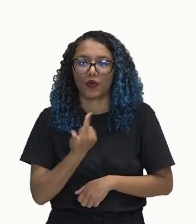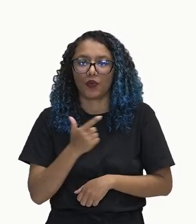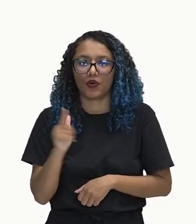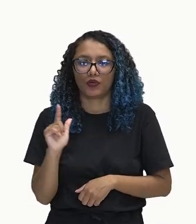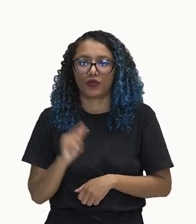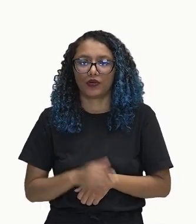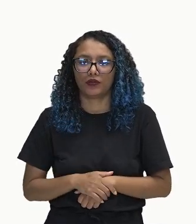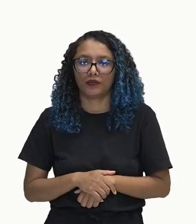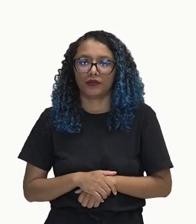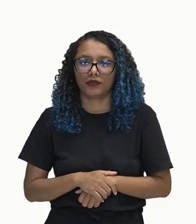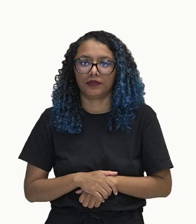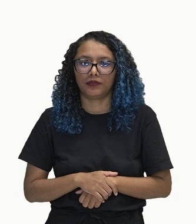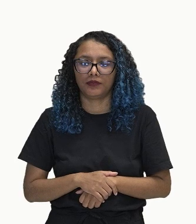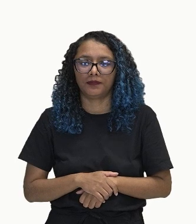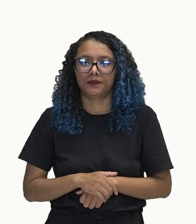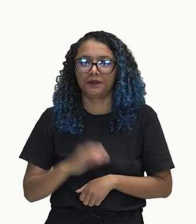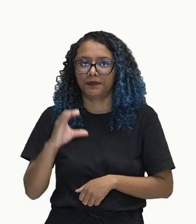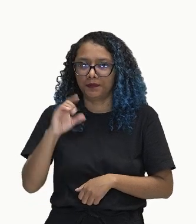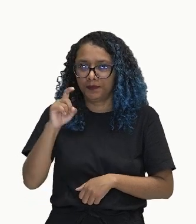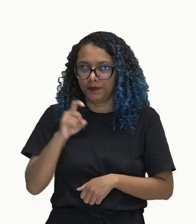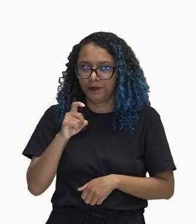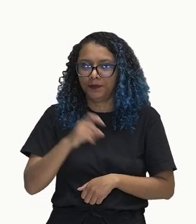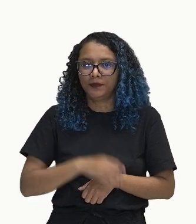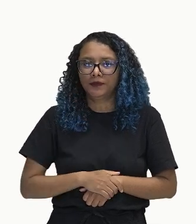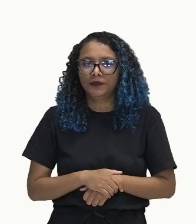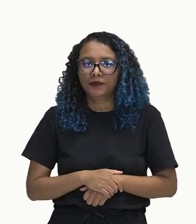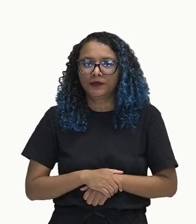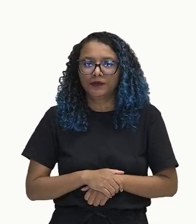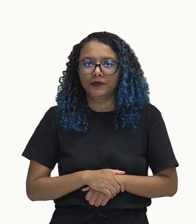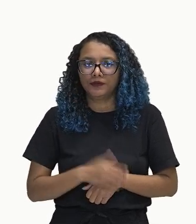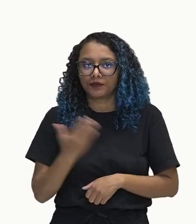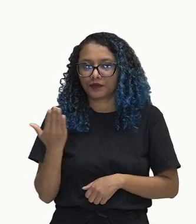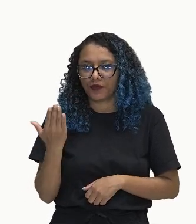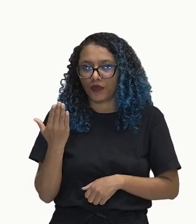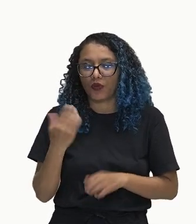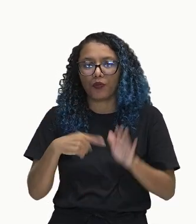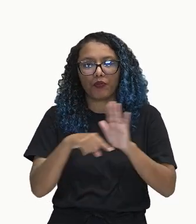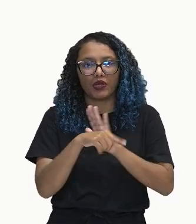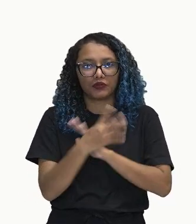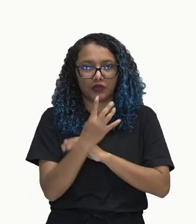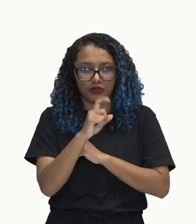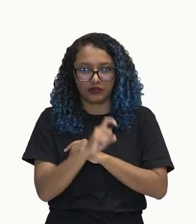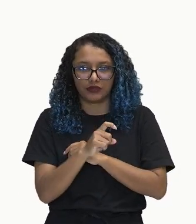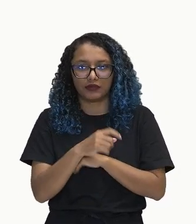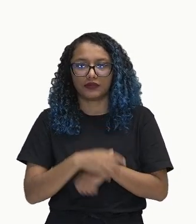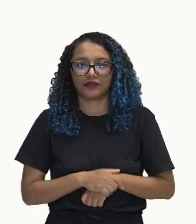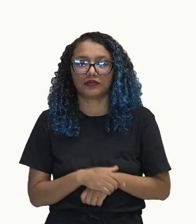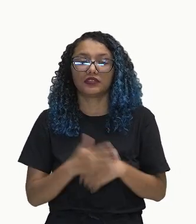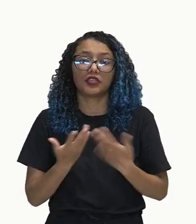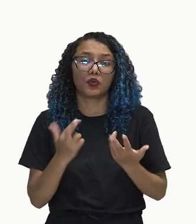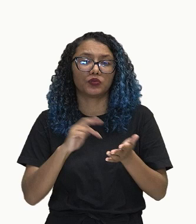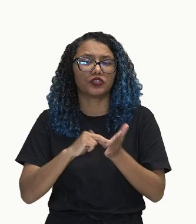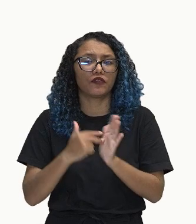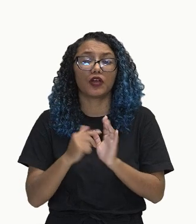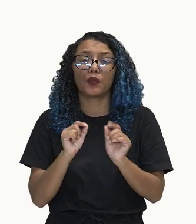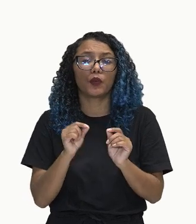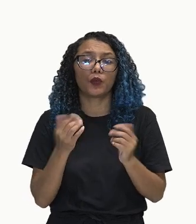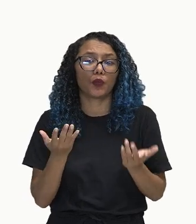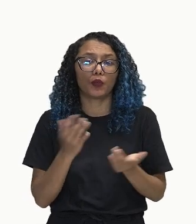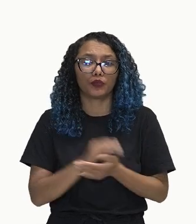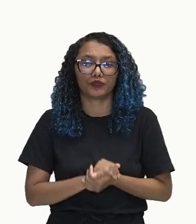Próximo, aqui eu tenho cx e aqui eu tenho menos 4x. Sendo assim, então, eu